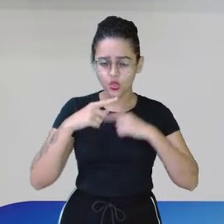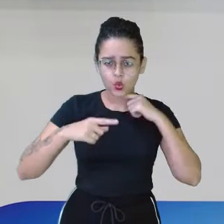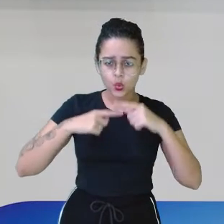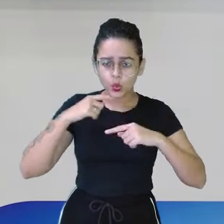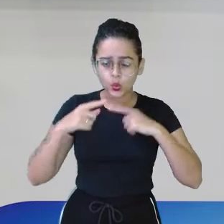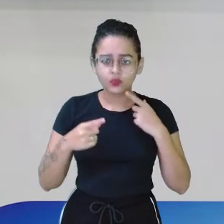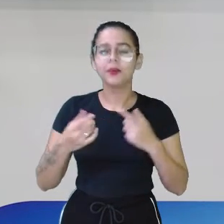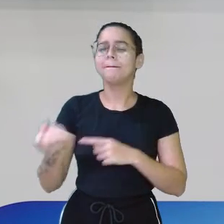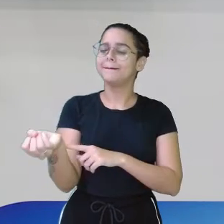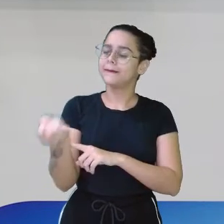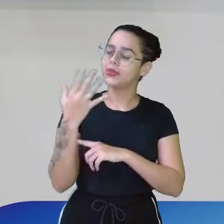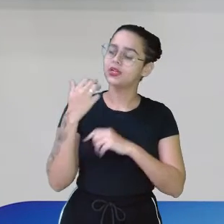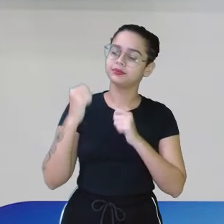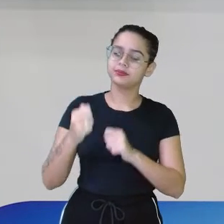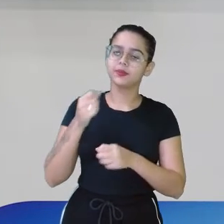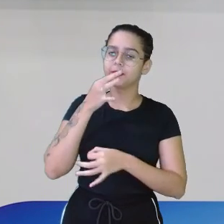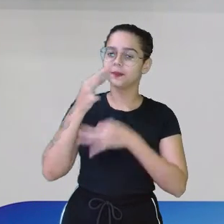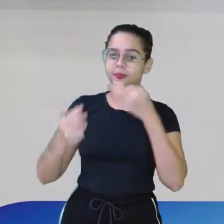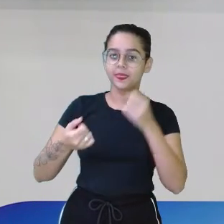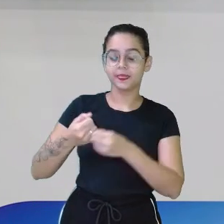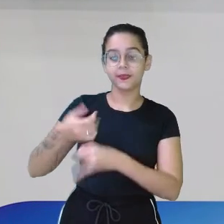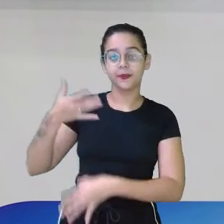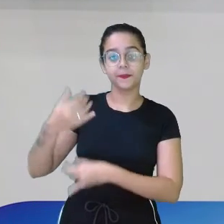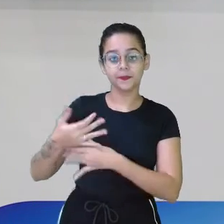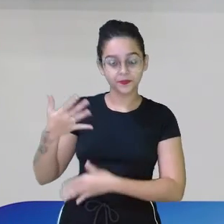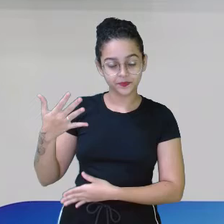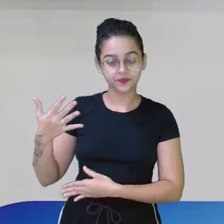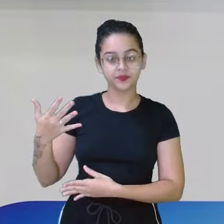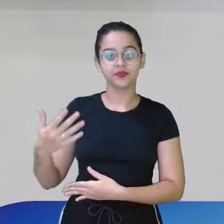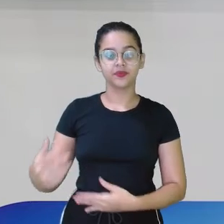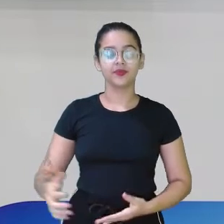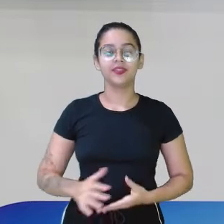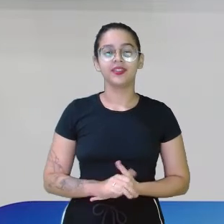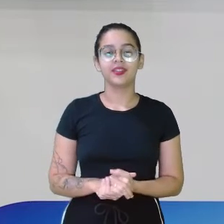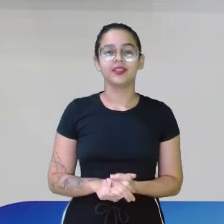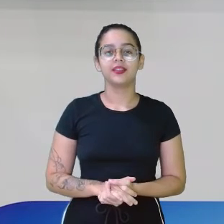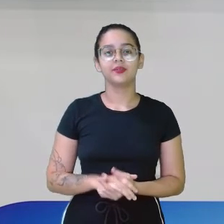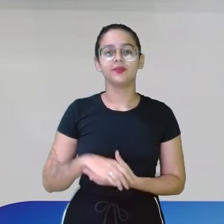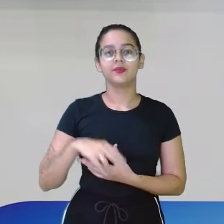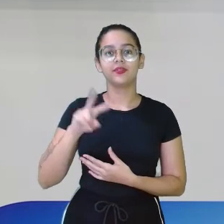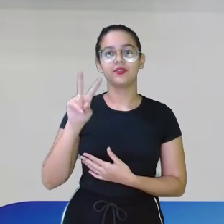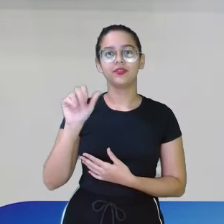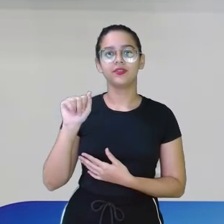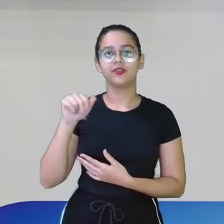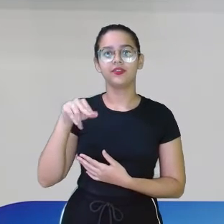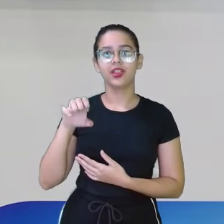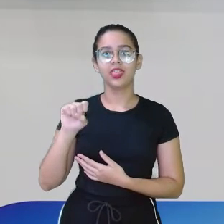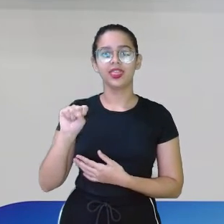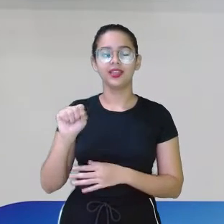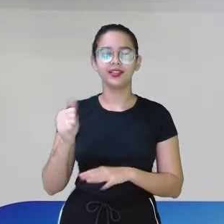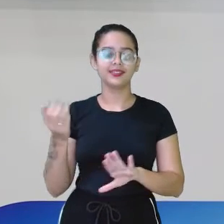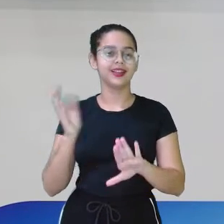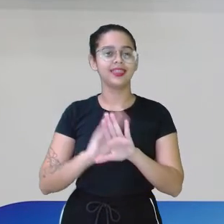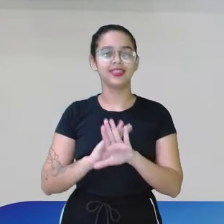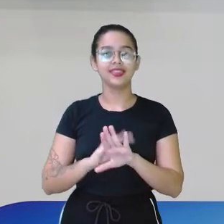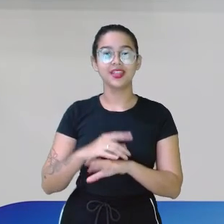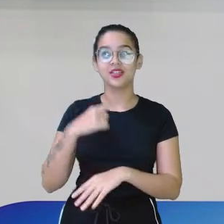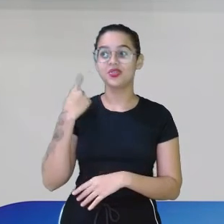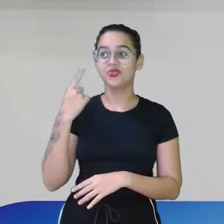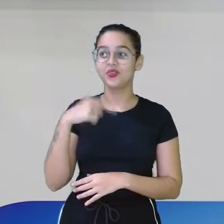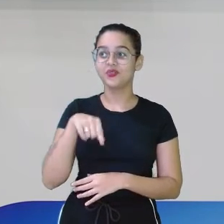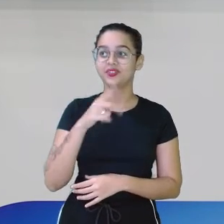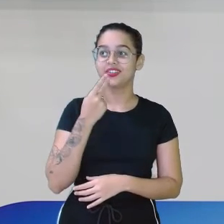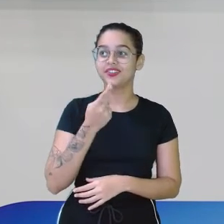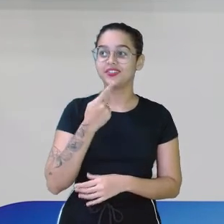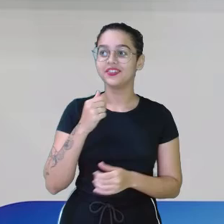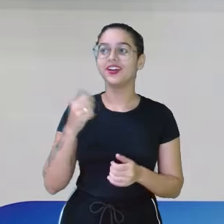dúvida? Manda aí no chat, comenta aqui com a gente, né, professora? Exatamente. Vanessa tá ali, ó, doida para que vocês falem alguma coisa